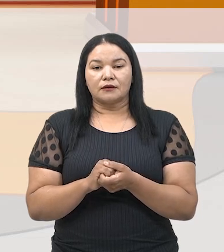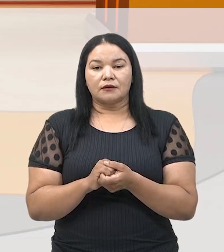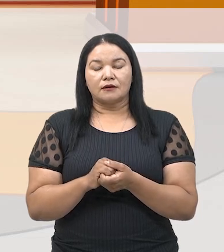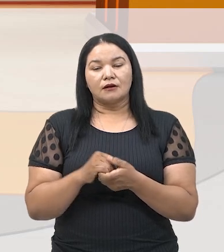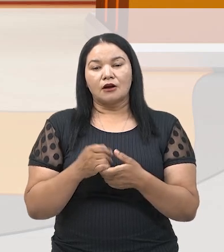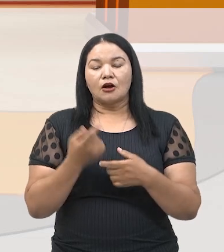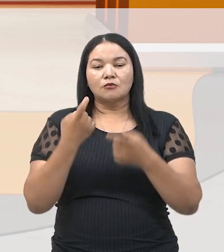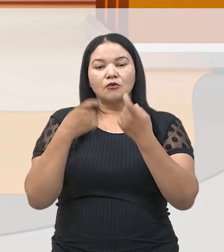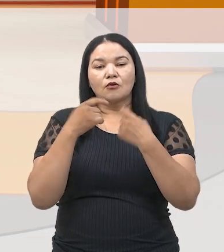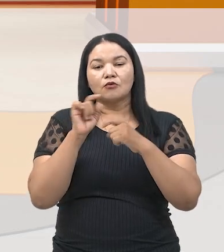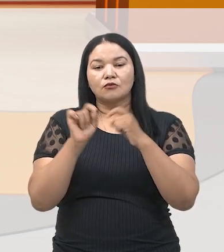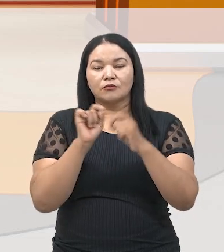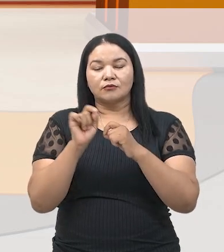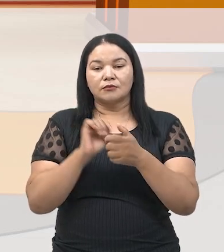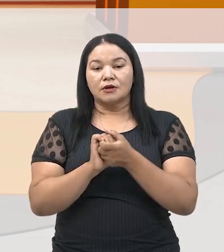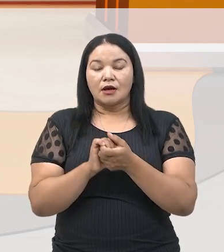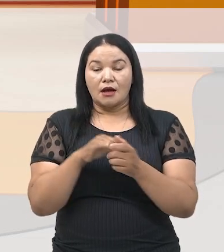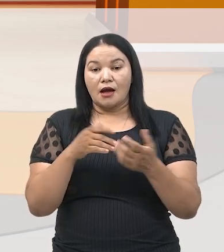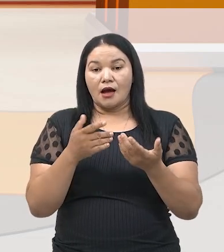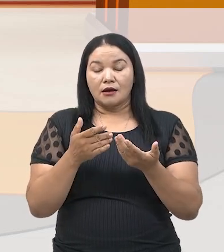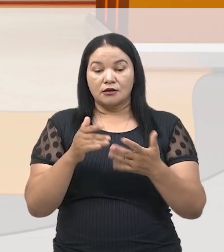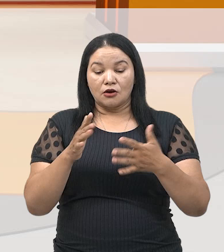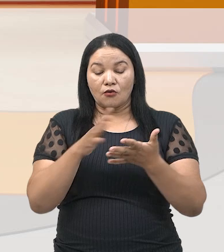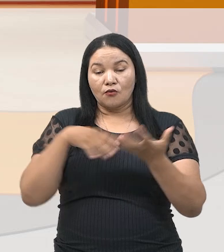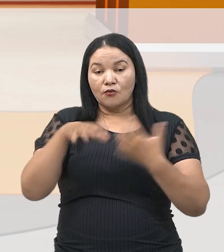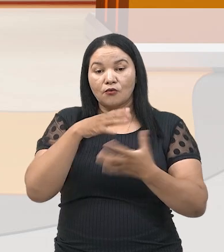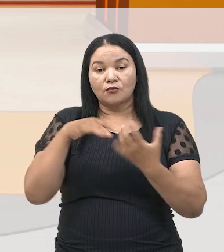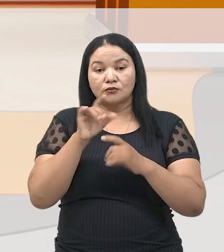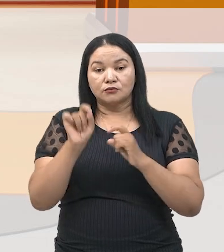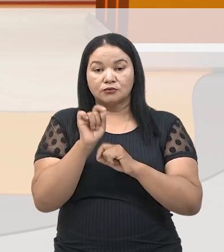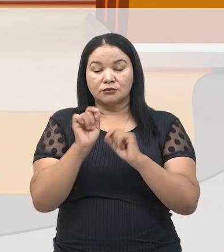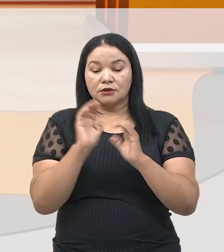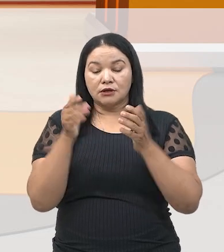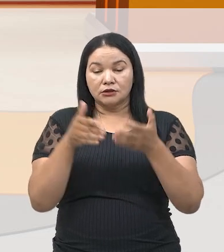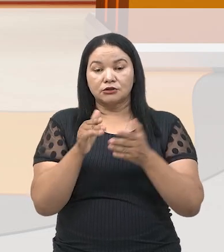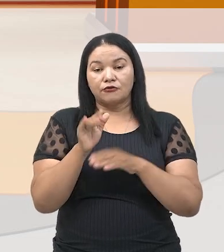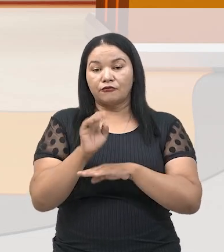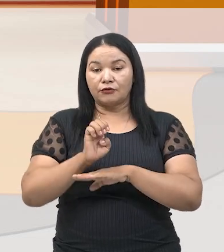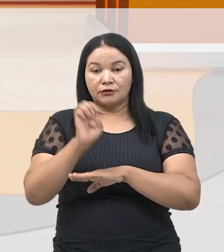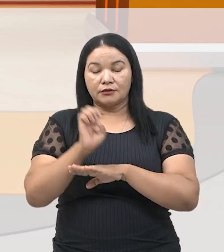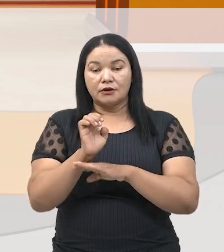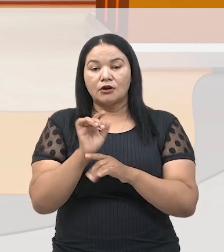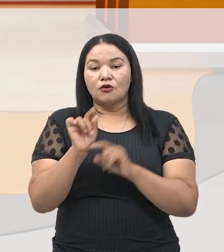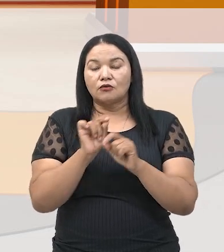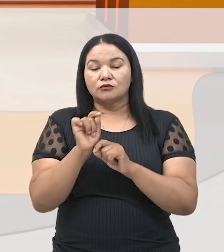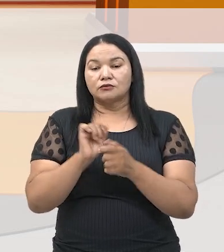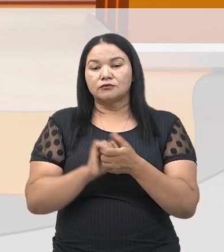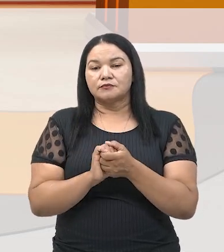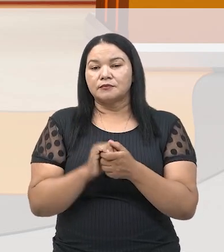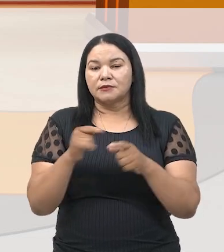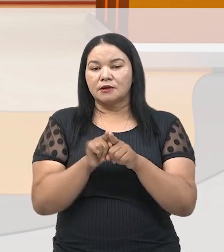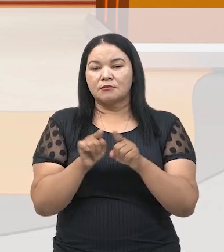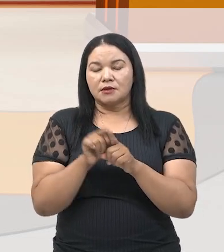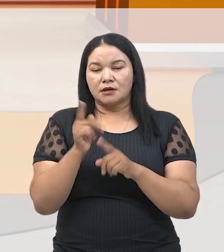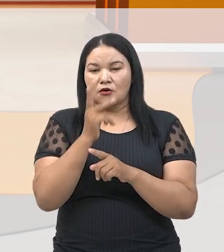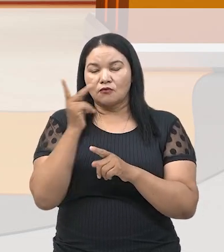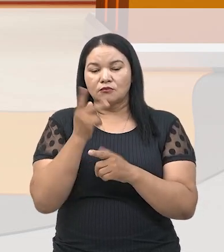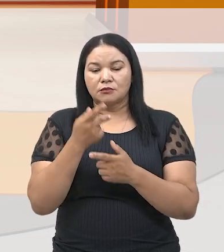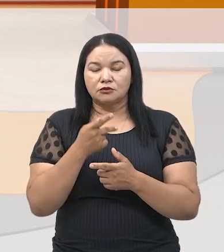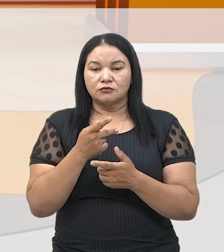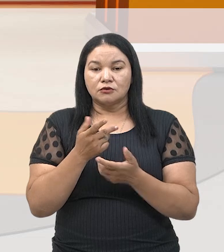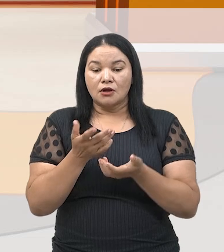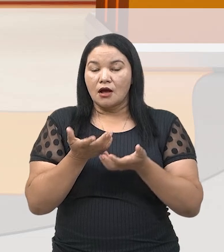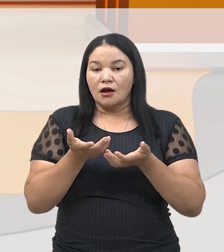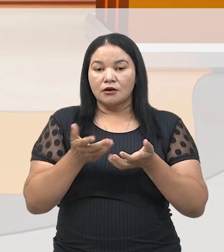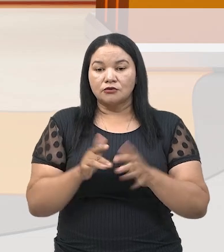a Revolução Federalista. Então, quando se fala de centralização do poder, nós estamos falando da insatisfação dos